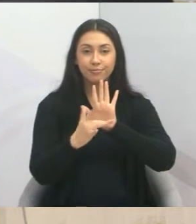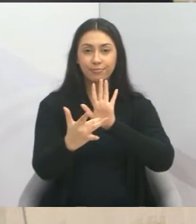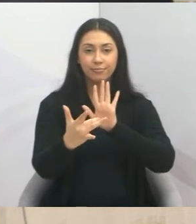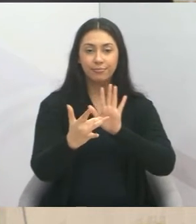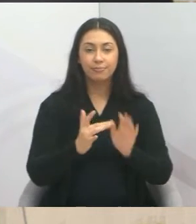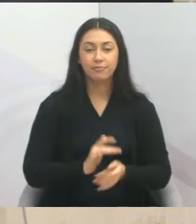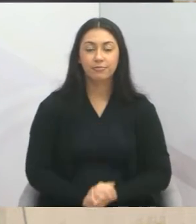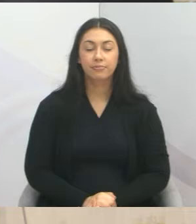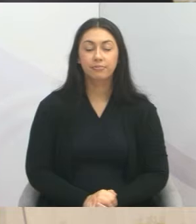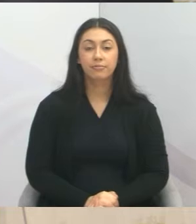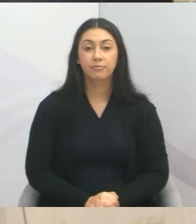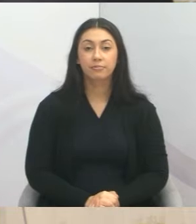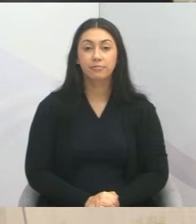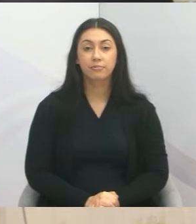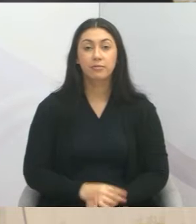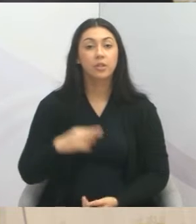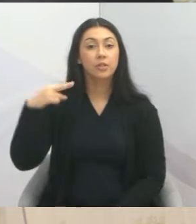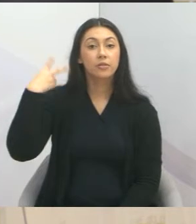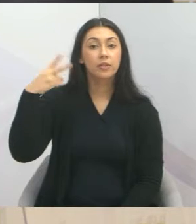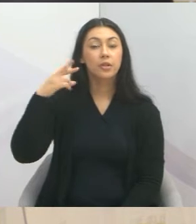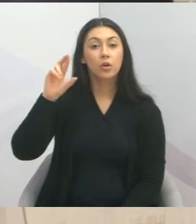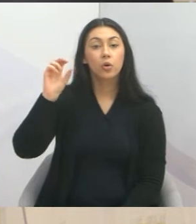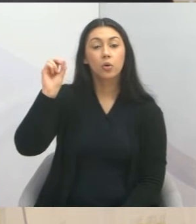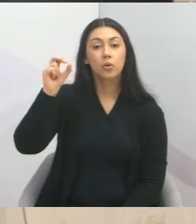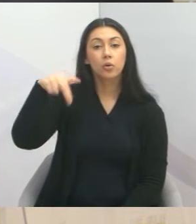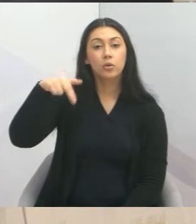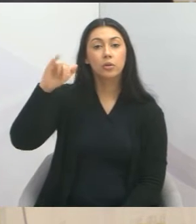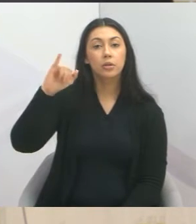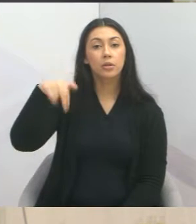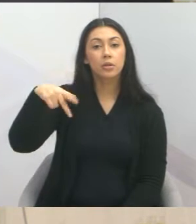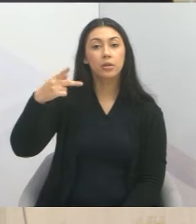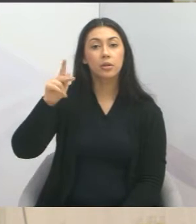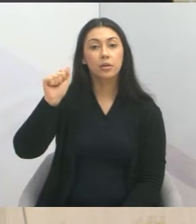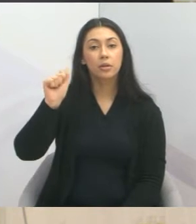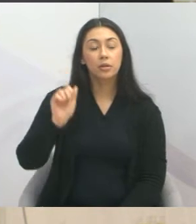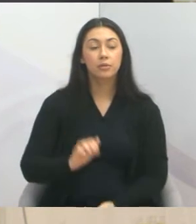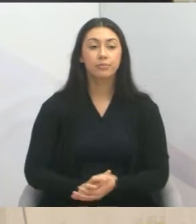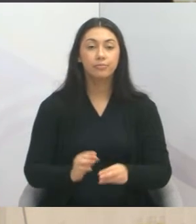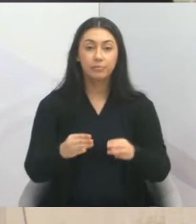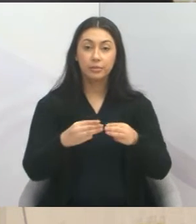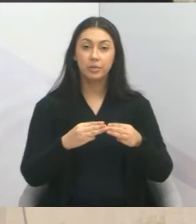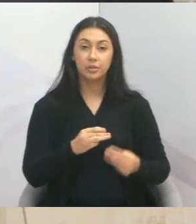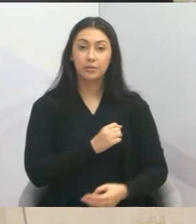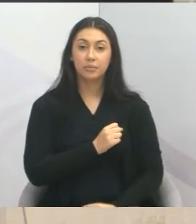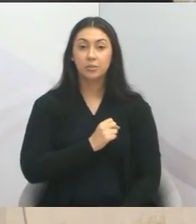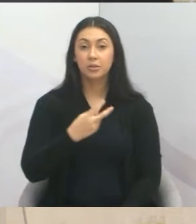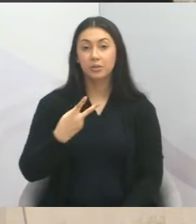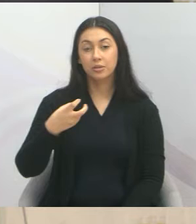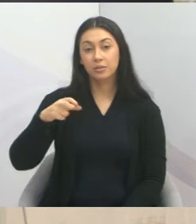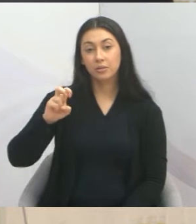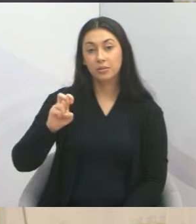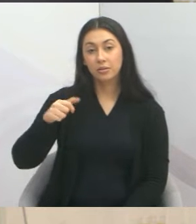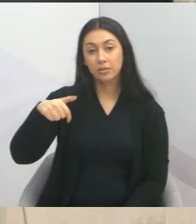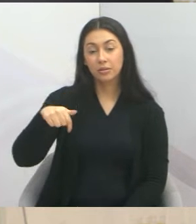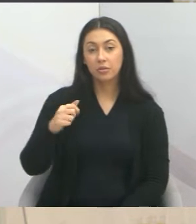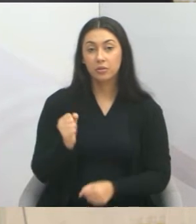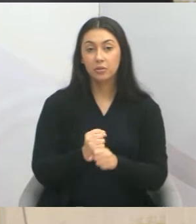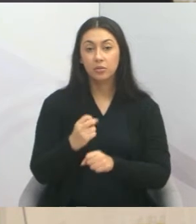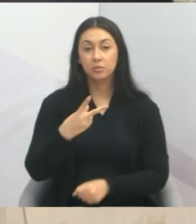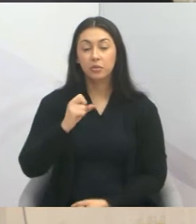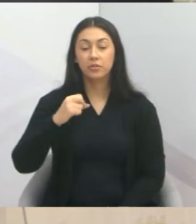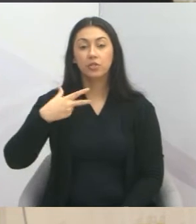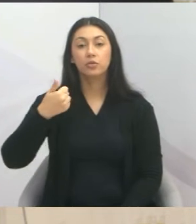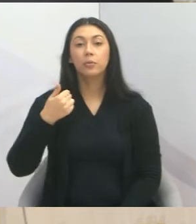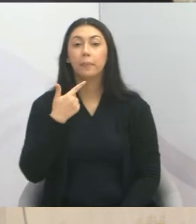divulgação da presente manifestação Vereador rolinha é bom são 257 2021 que